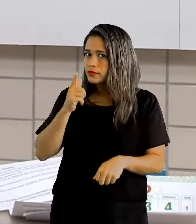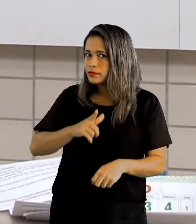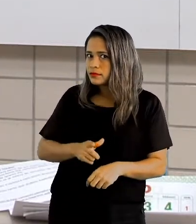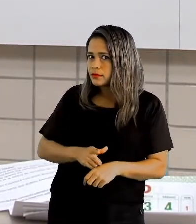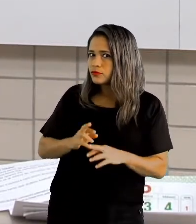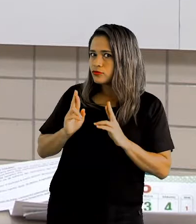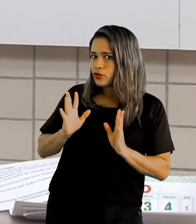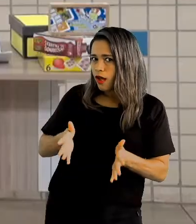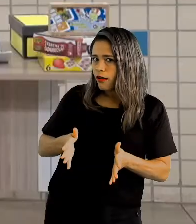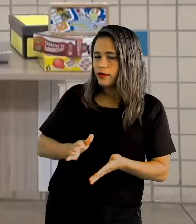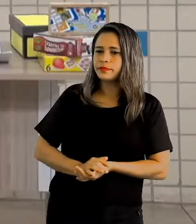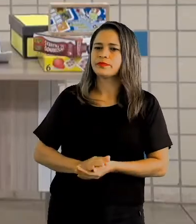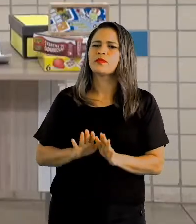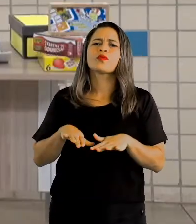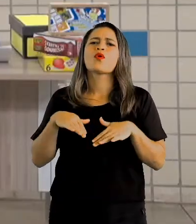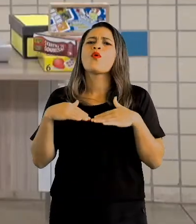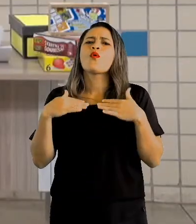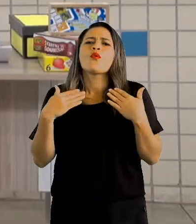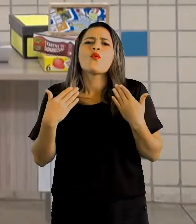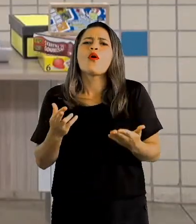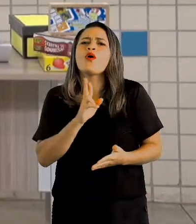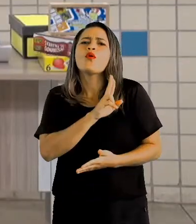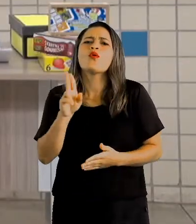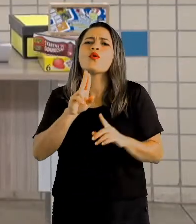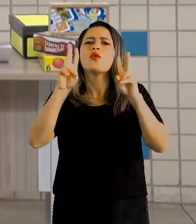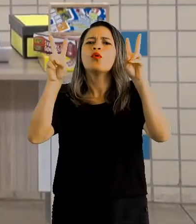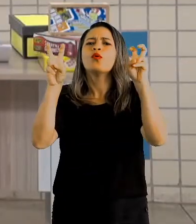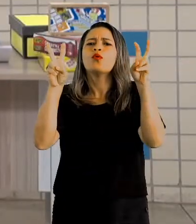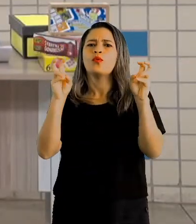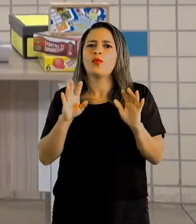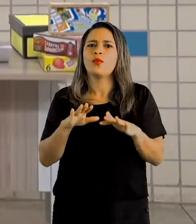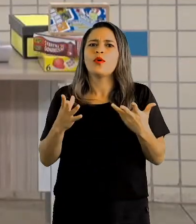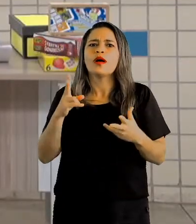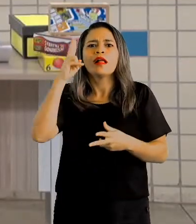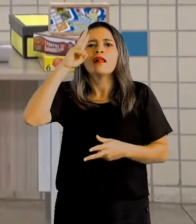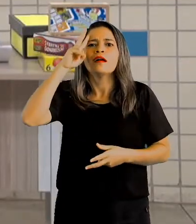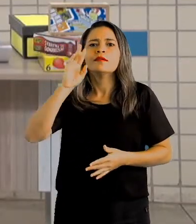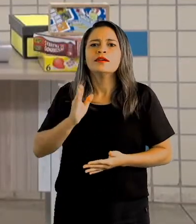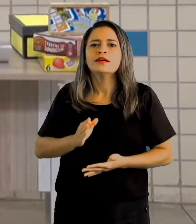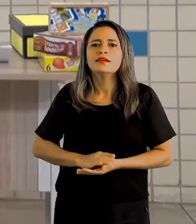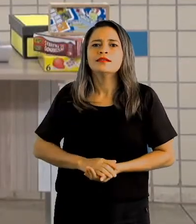Então vamos lá. Qual era o nome do texto? Quem lembra?